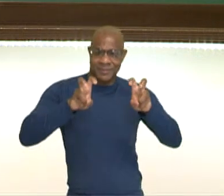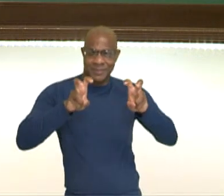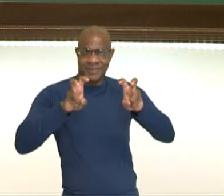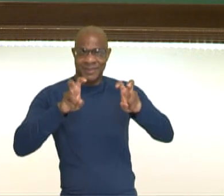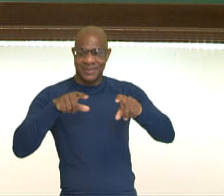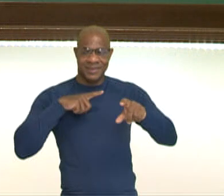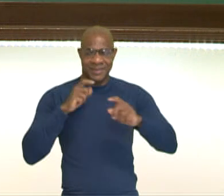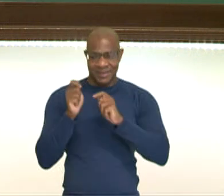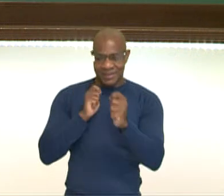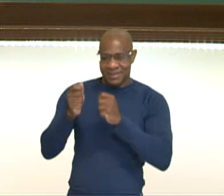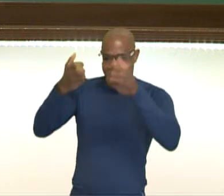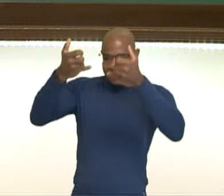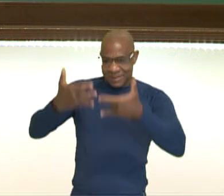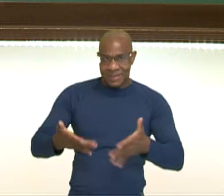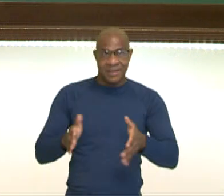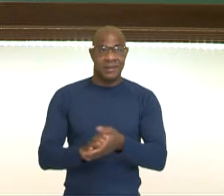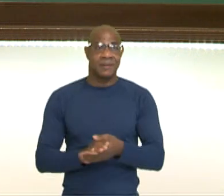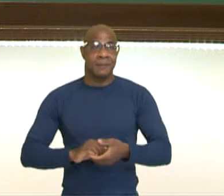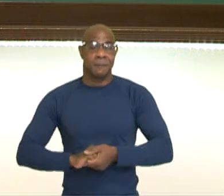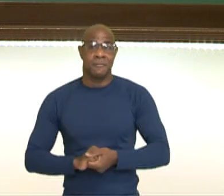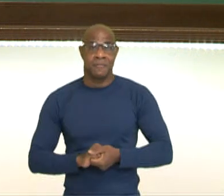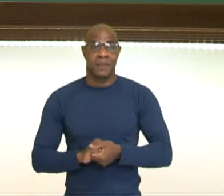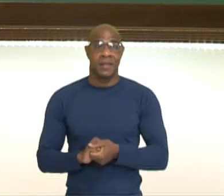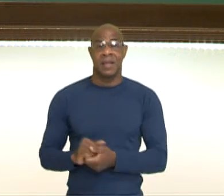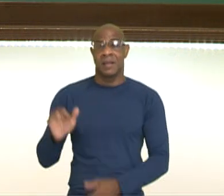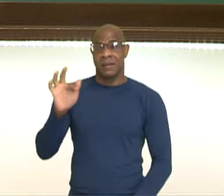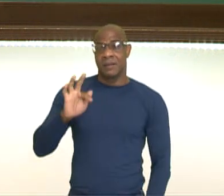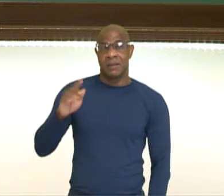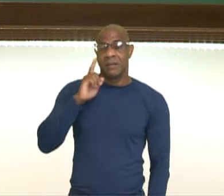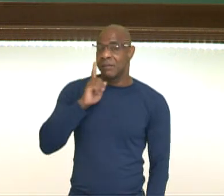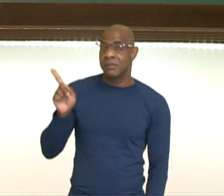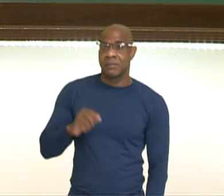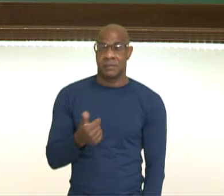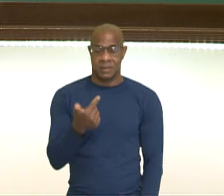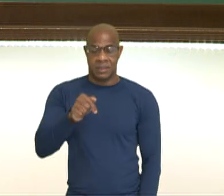reportagem. Por Universidade Veiga de Almeida,